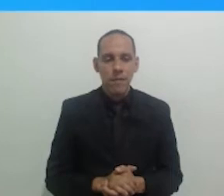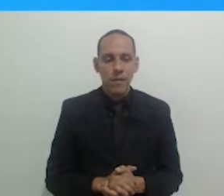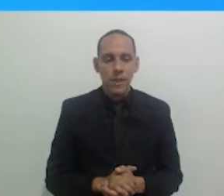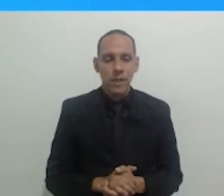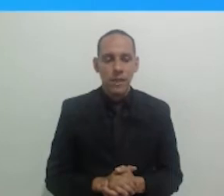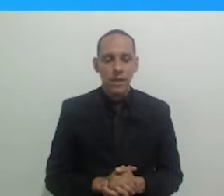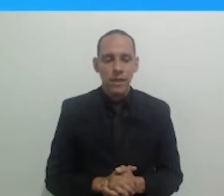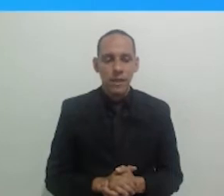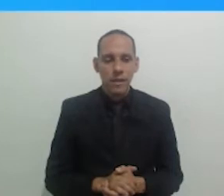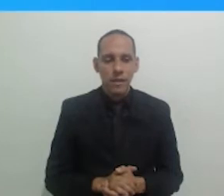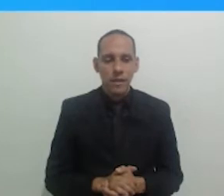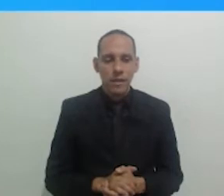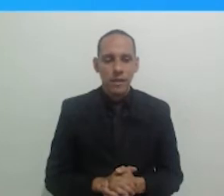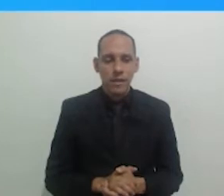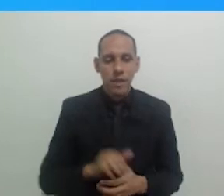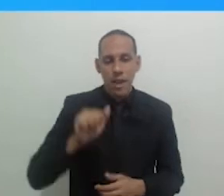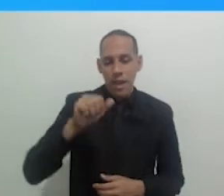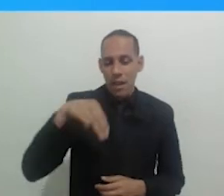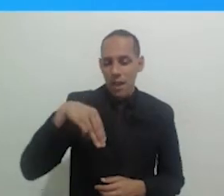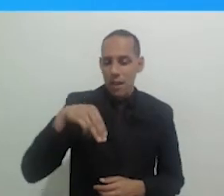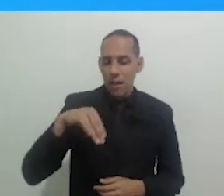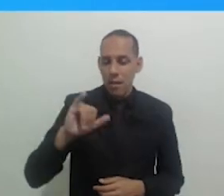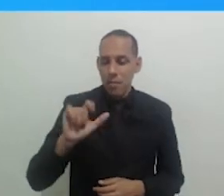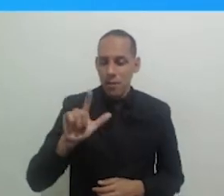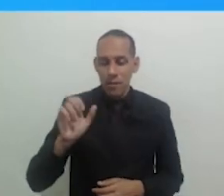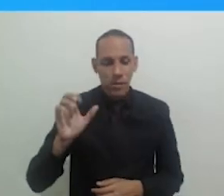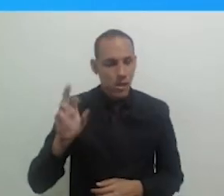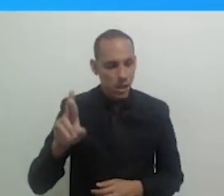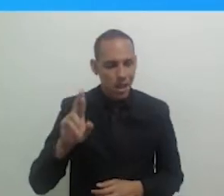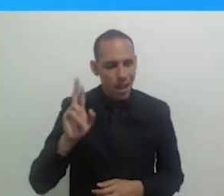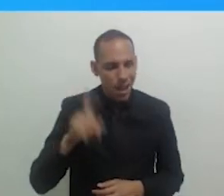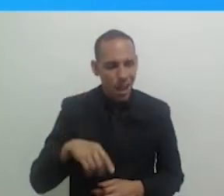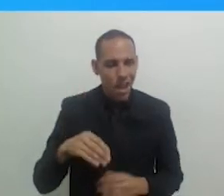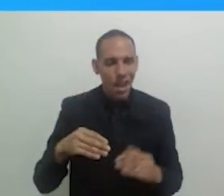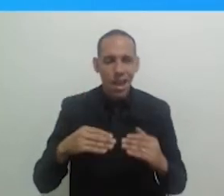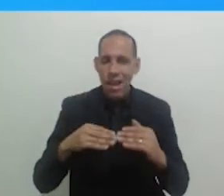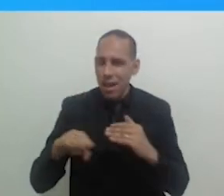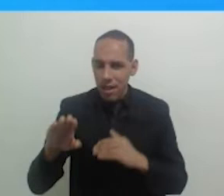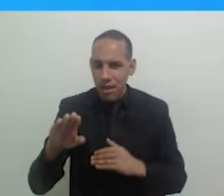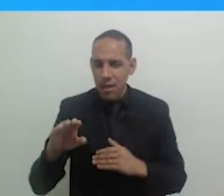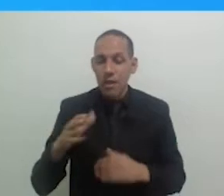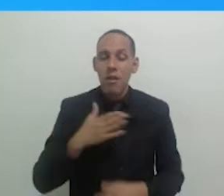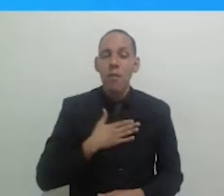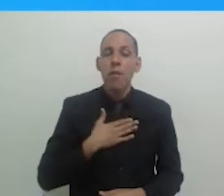A de Amilca é pela improcedência, eu acho. O meu voto é pela absolvição.